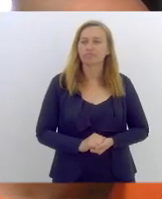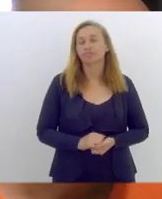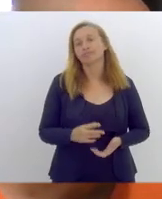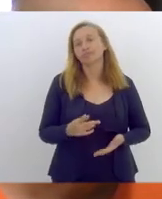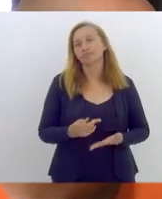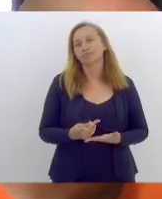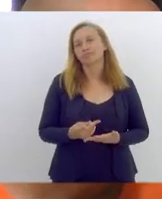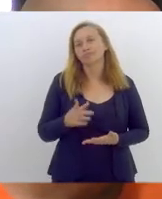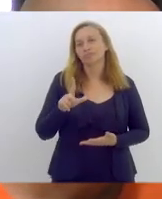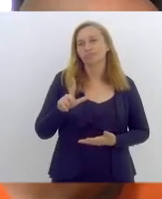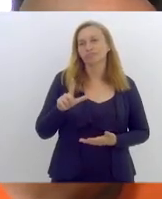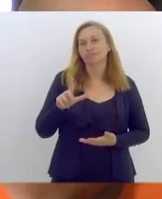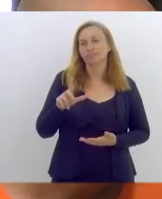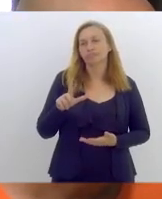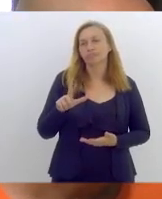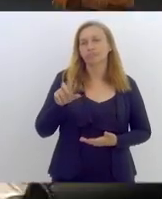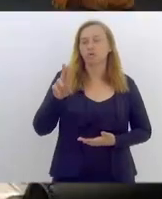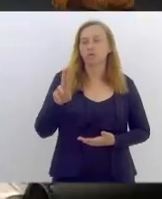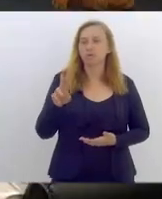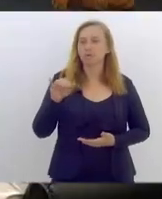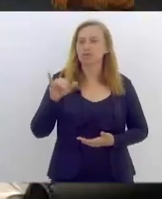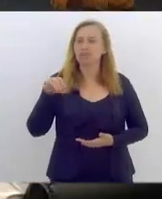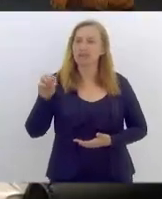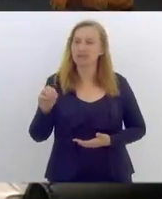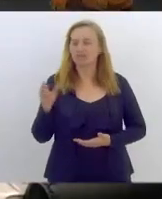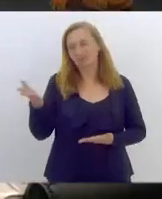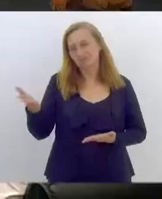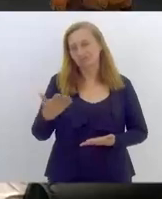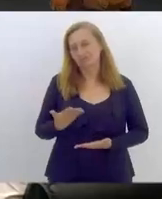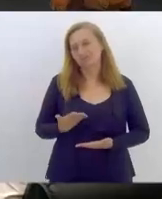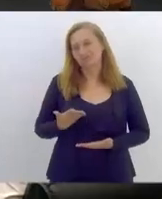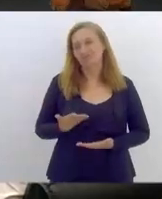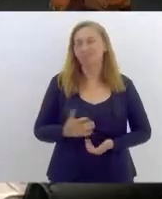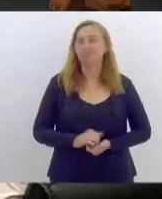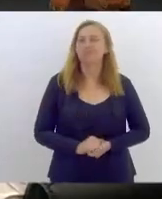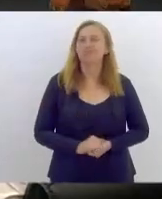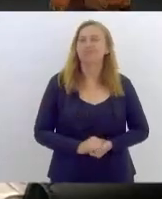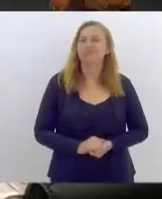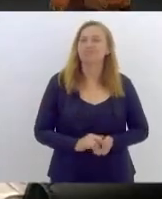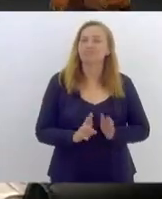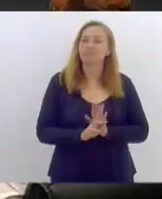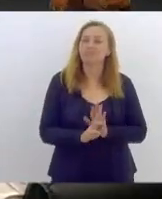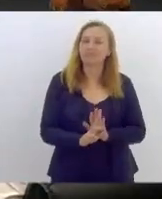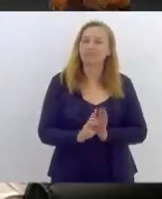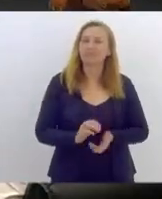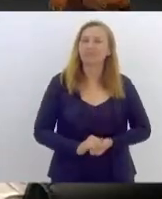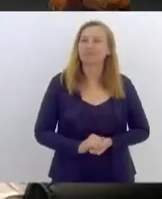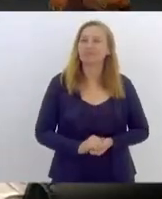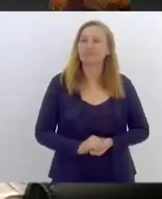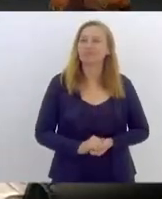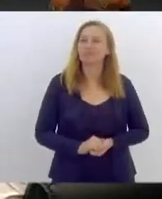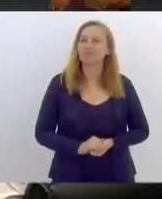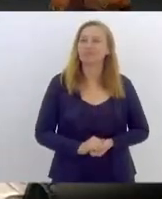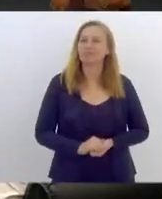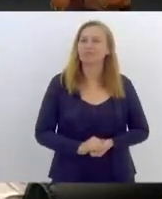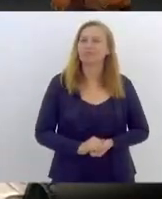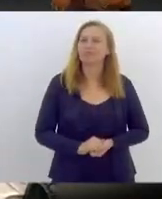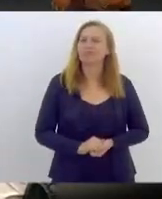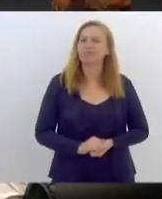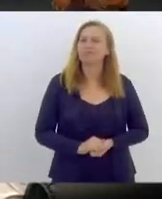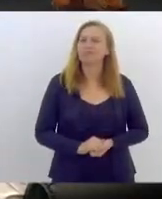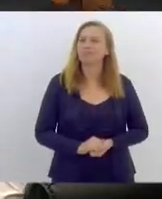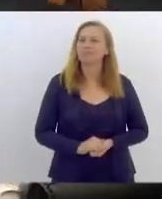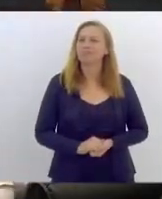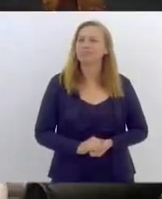acontece. Luciano Ramos, querido, por favor, representando o Instituto Promundo, que é uma organização fundada